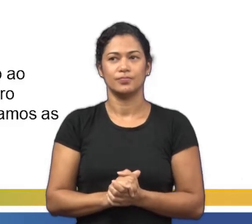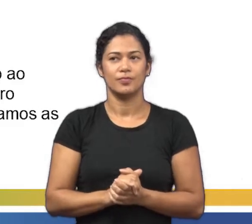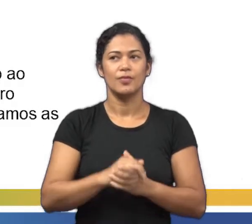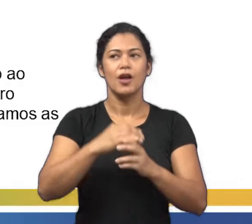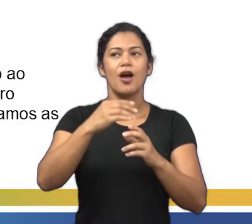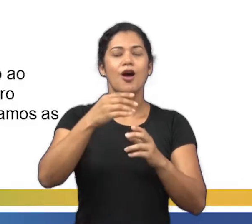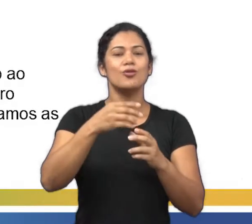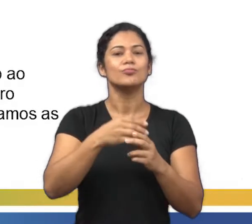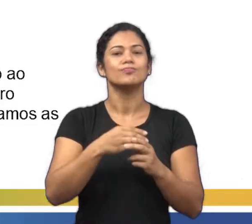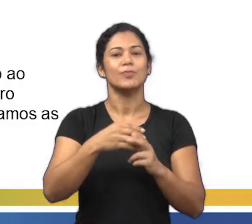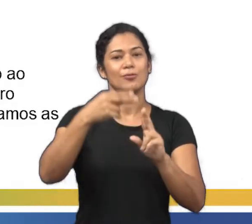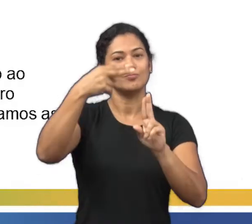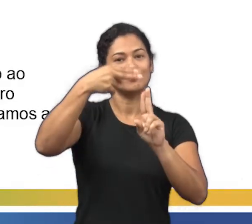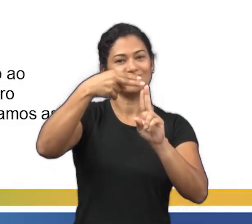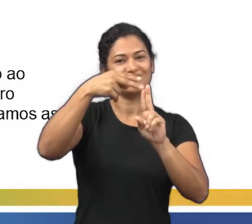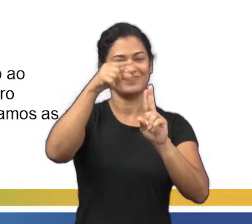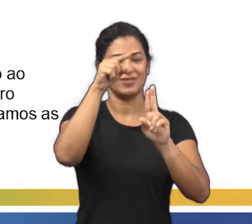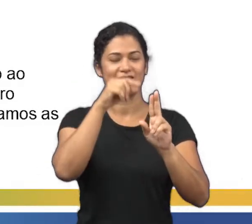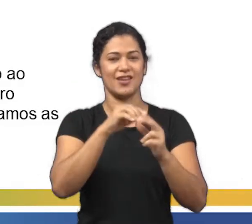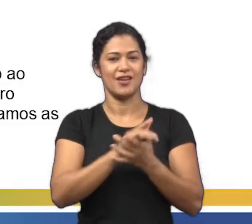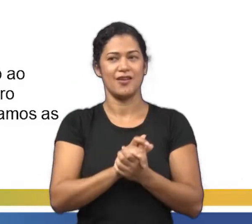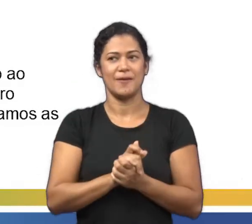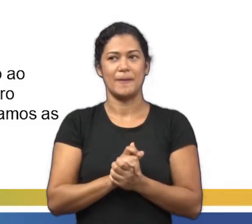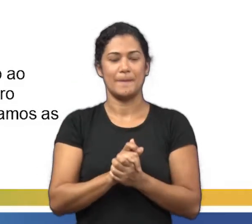Agora, vamos trabalhar com os números inteiros, tá?